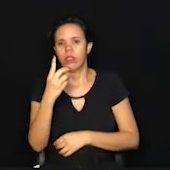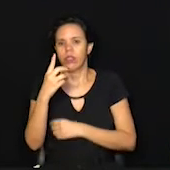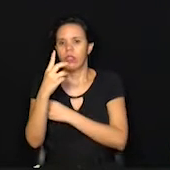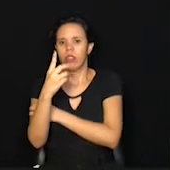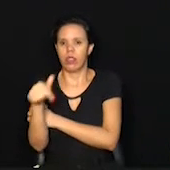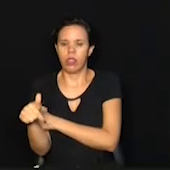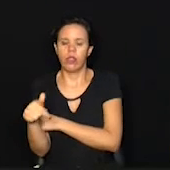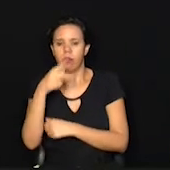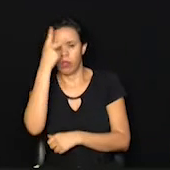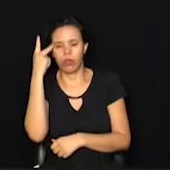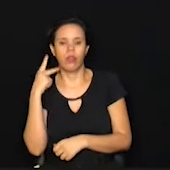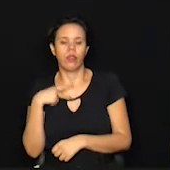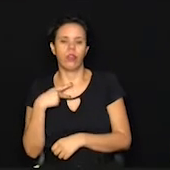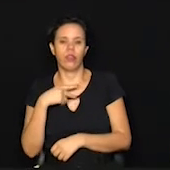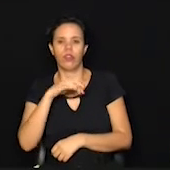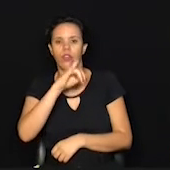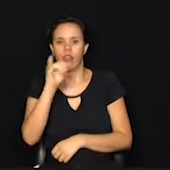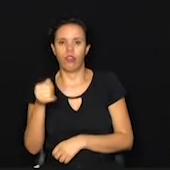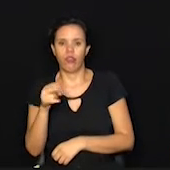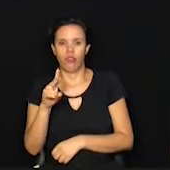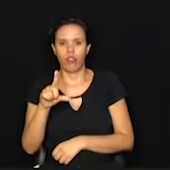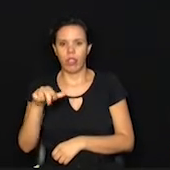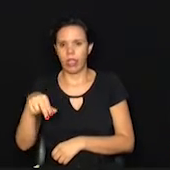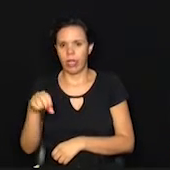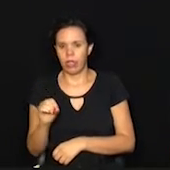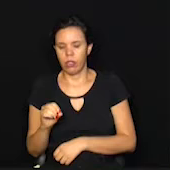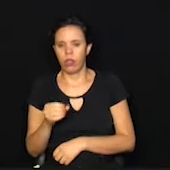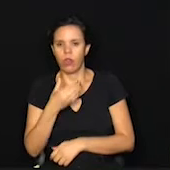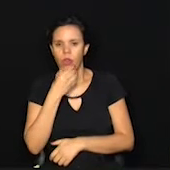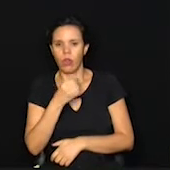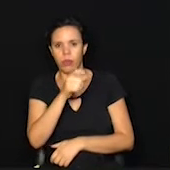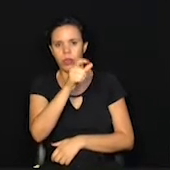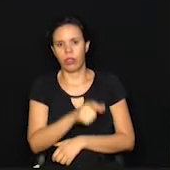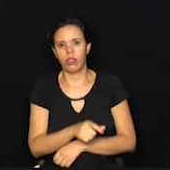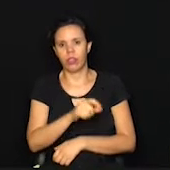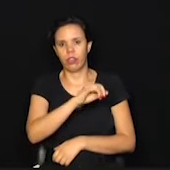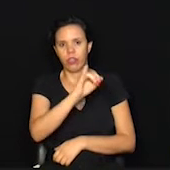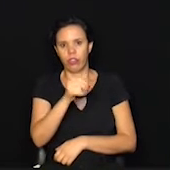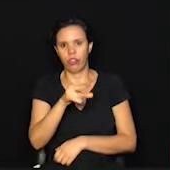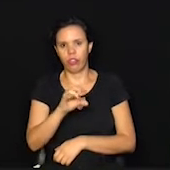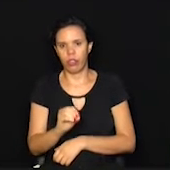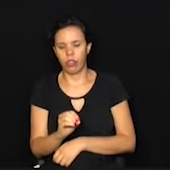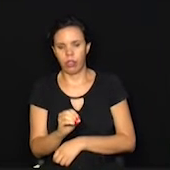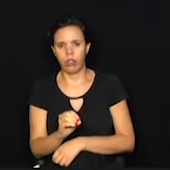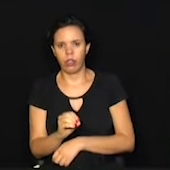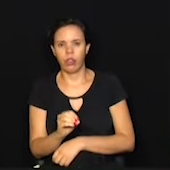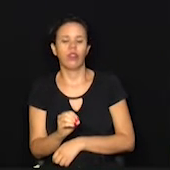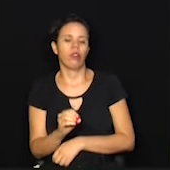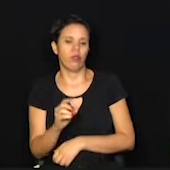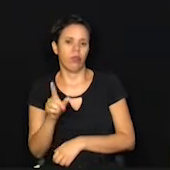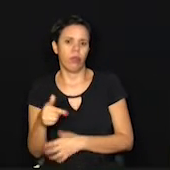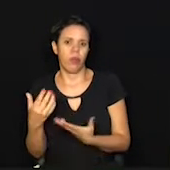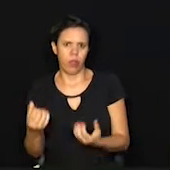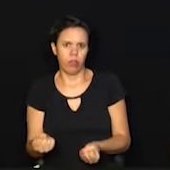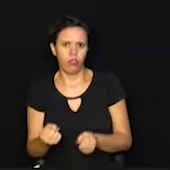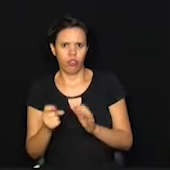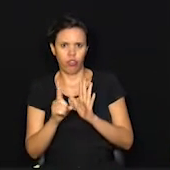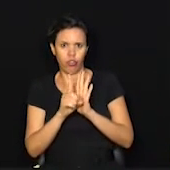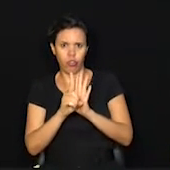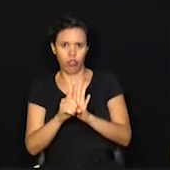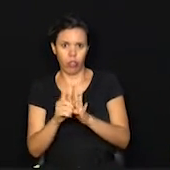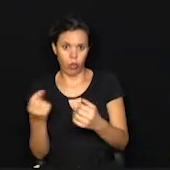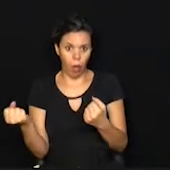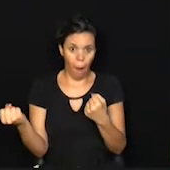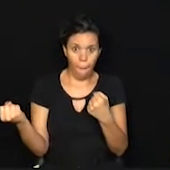o Juscelino Kubitschek e pasmem o Jânio Quadros um cara de direita que apoiou o golpe e essa